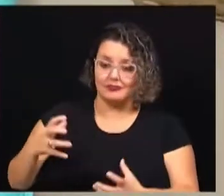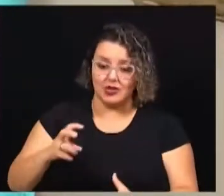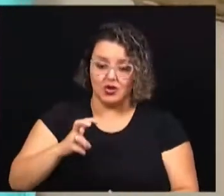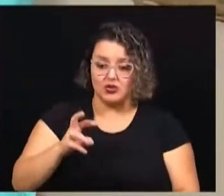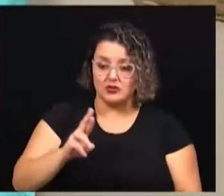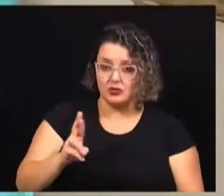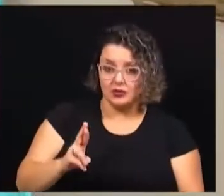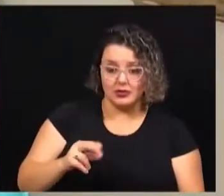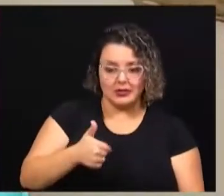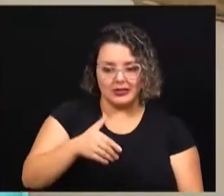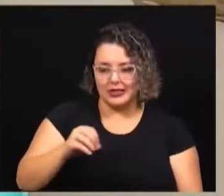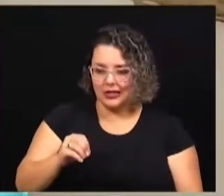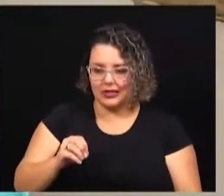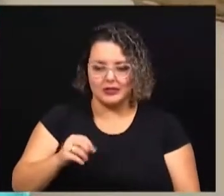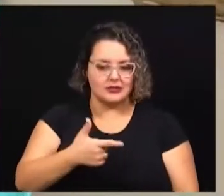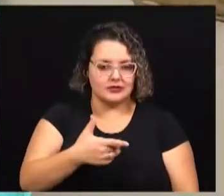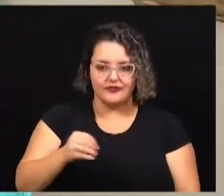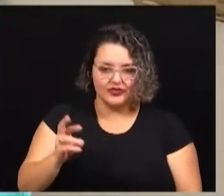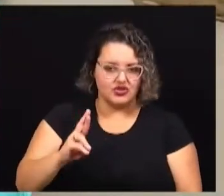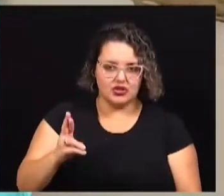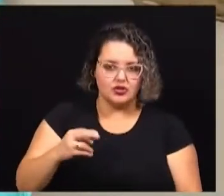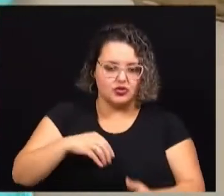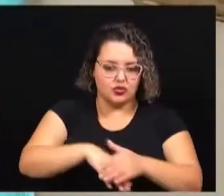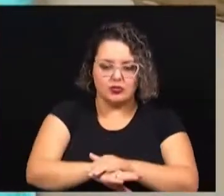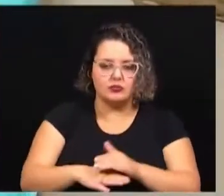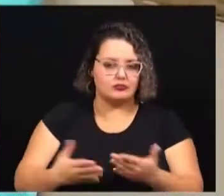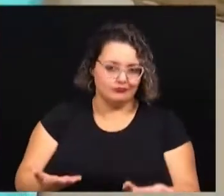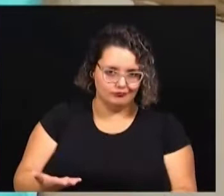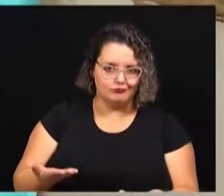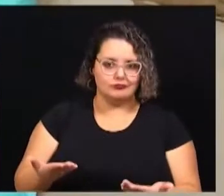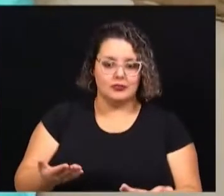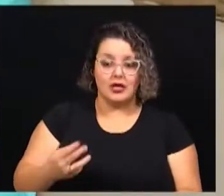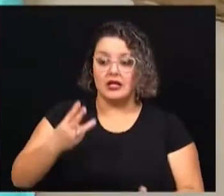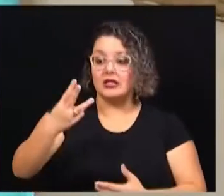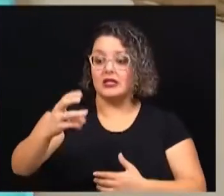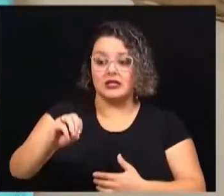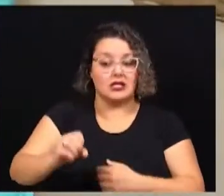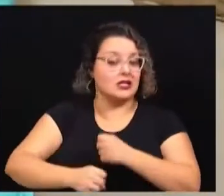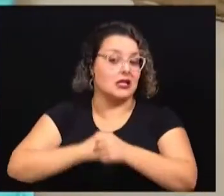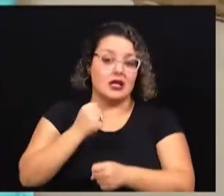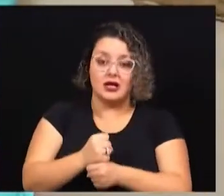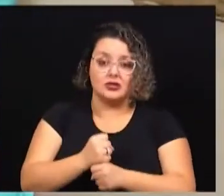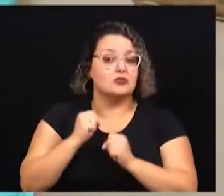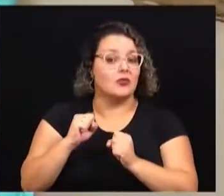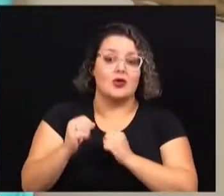os R$5, que você, 10, 20 reais que você está guardando hoje, daqui 30 anos,